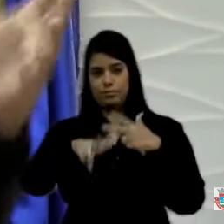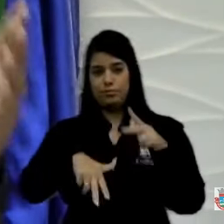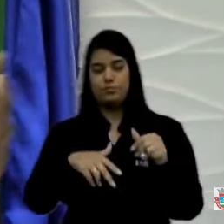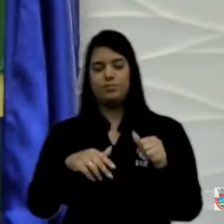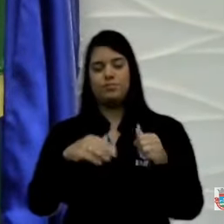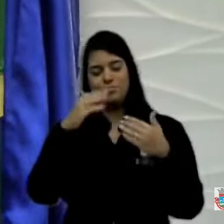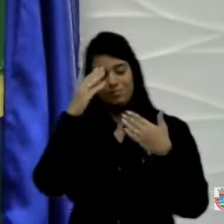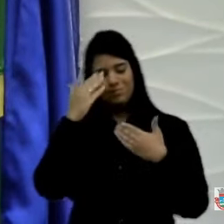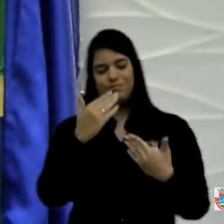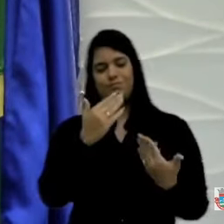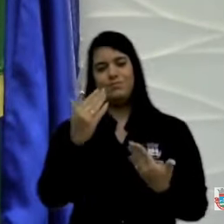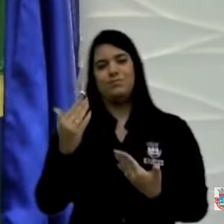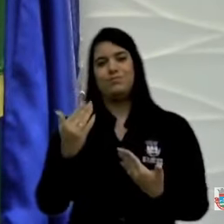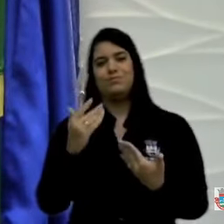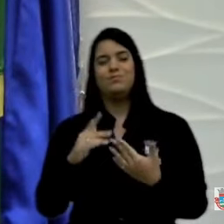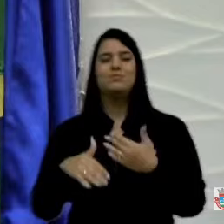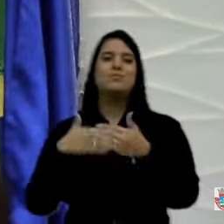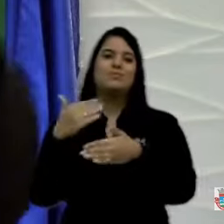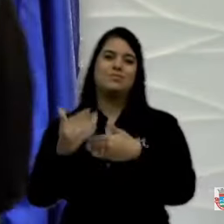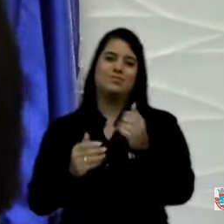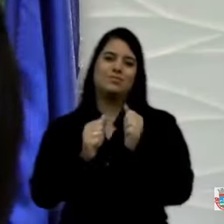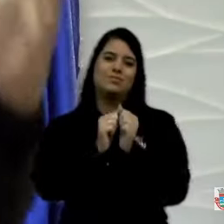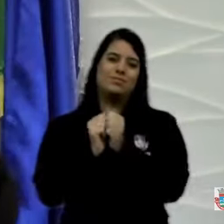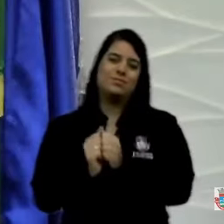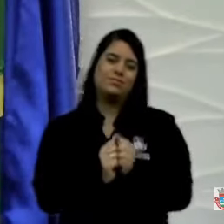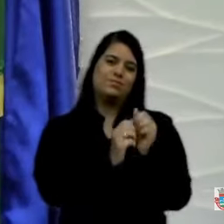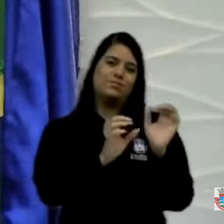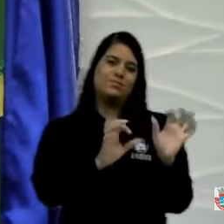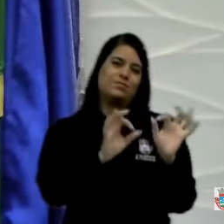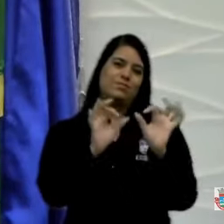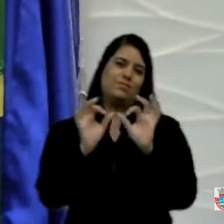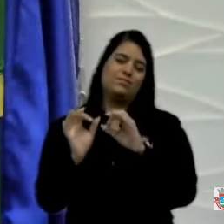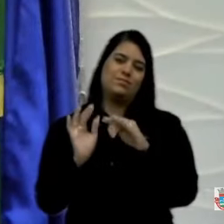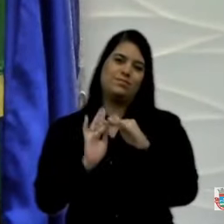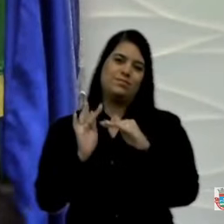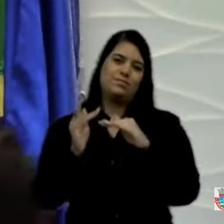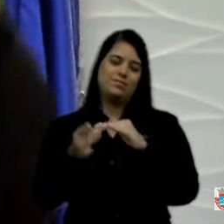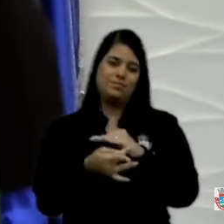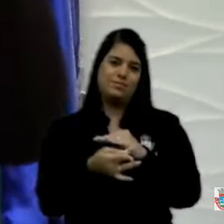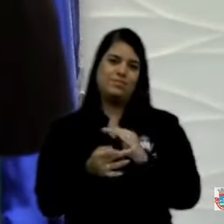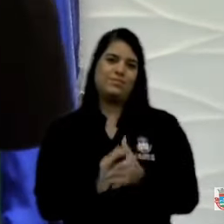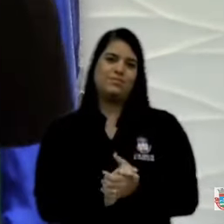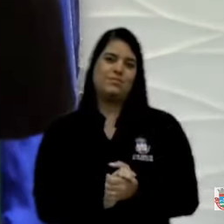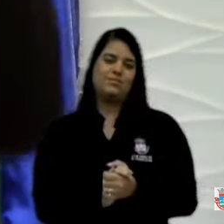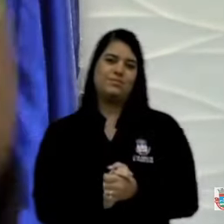muito obrigado. Continue conosco, nos acompanhando pelas redes sociais